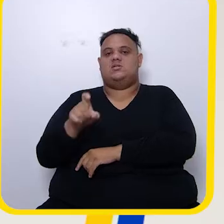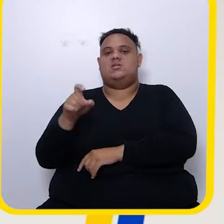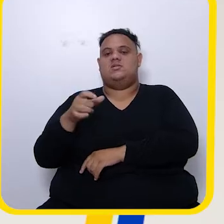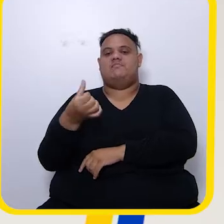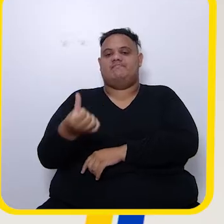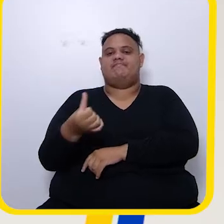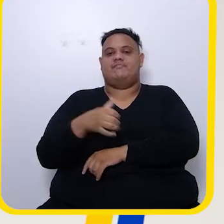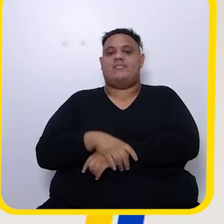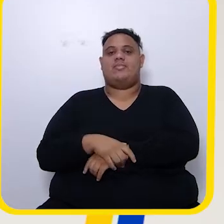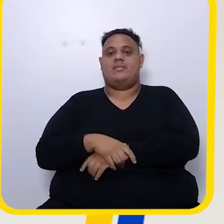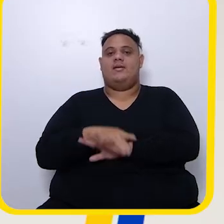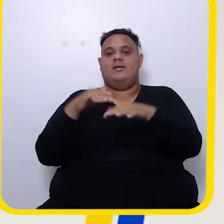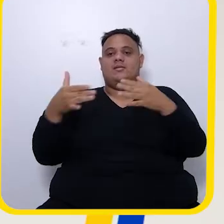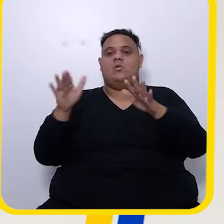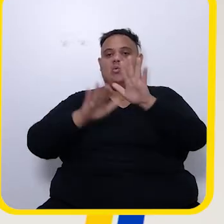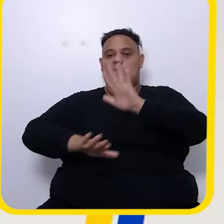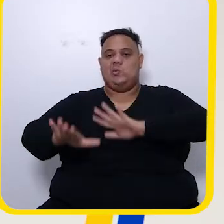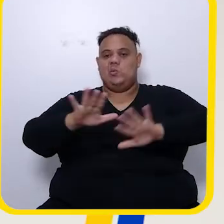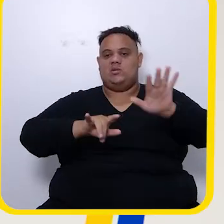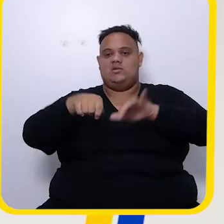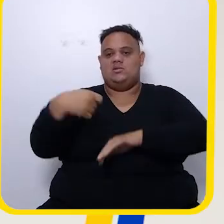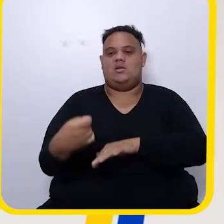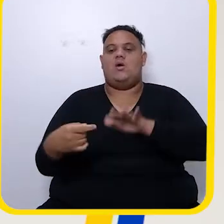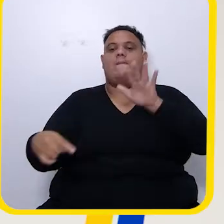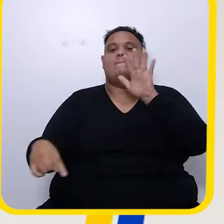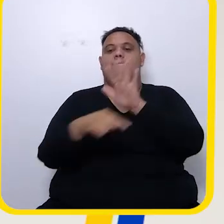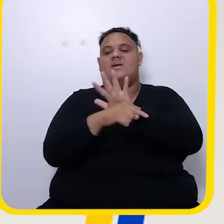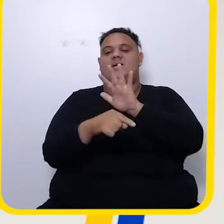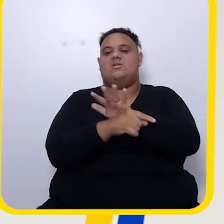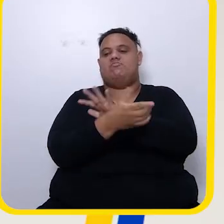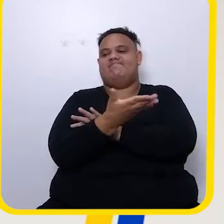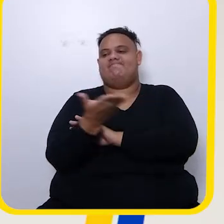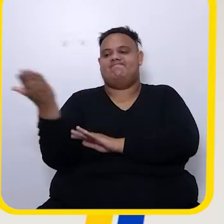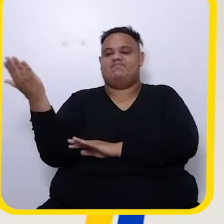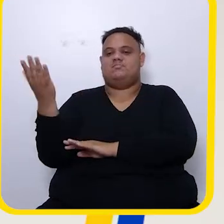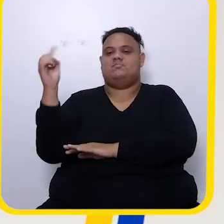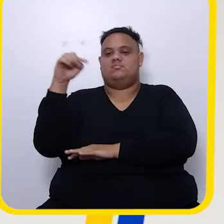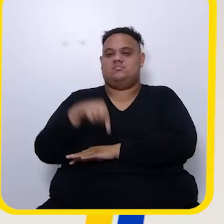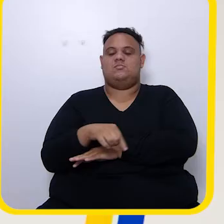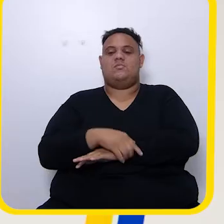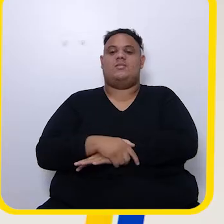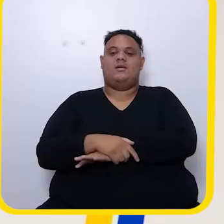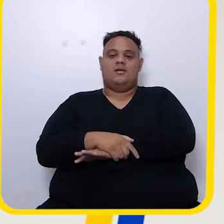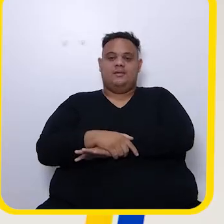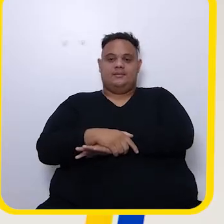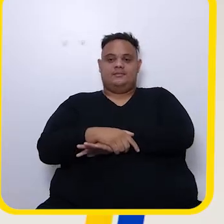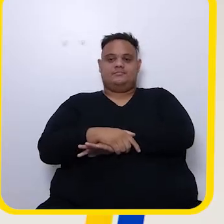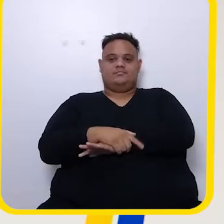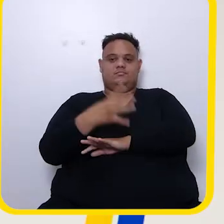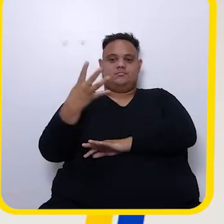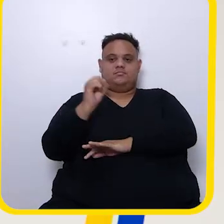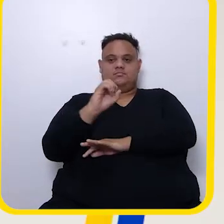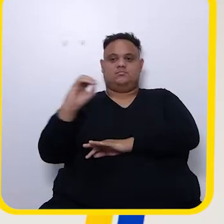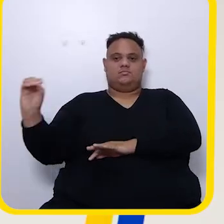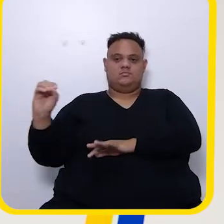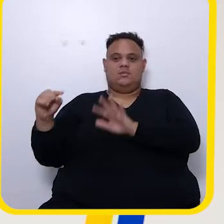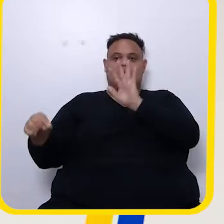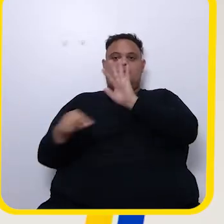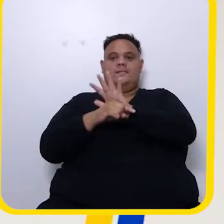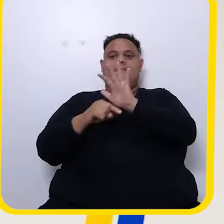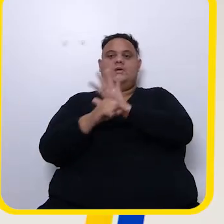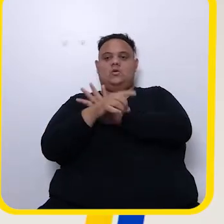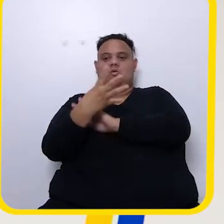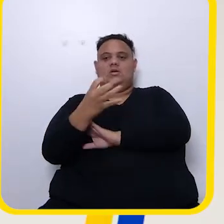Lembrando que, ó, cuidado com esse sinalzinho de menos que está aqui na frente do do 4.800. Então, é